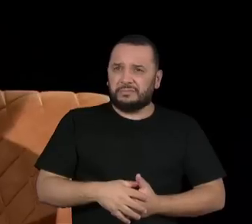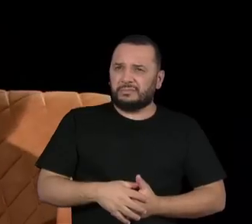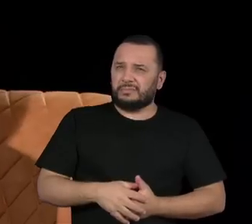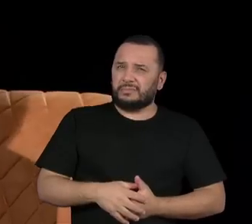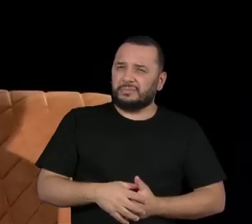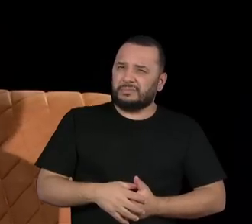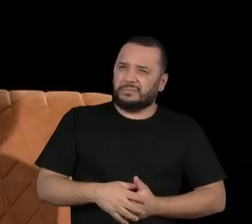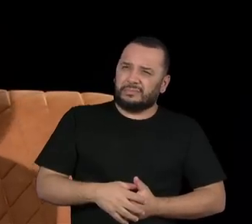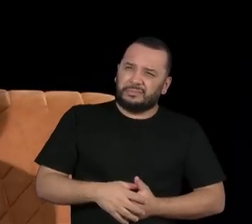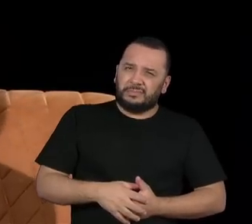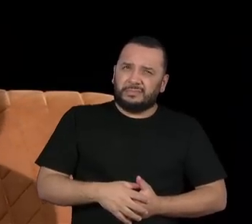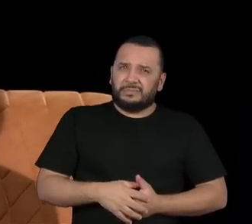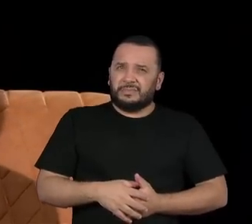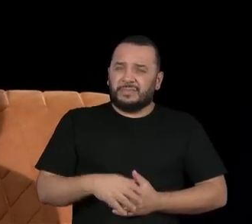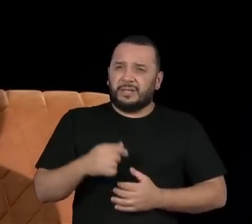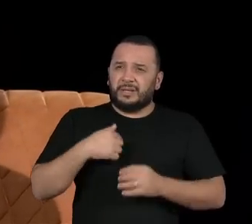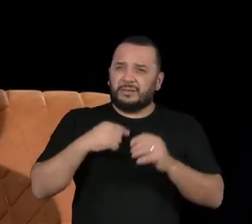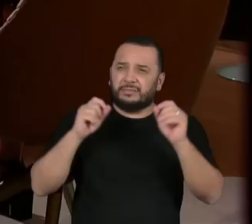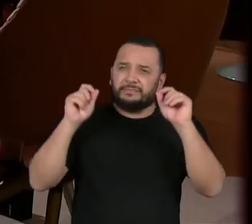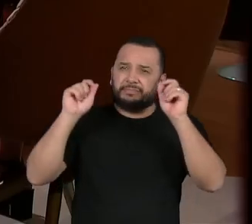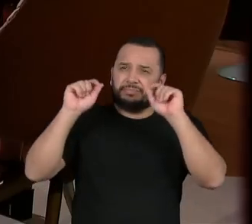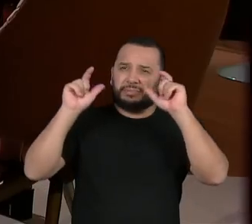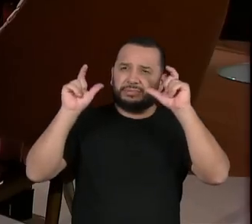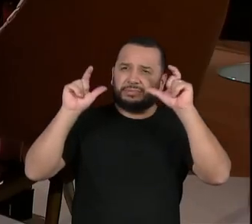Eu fiquei pasma.